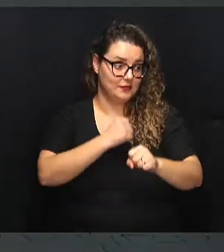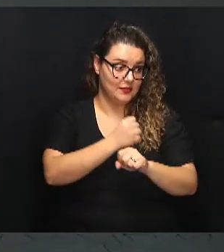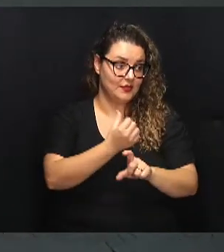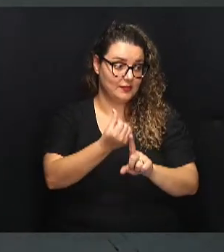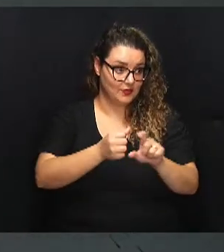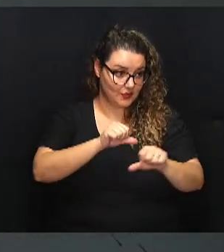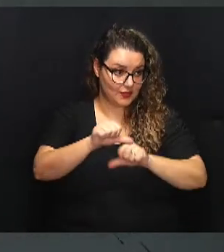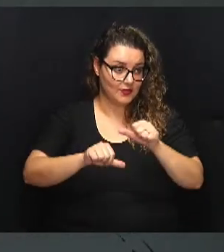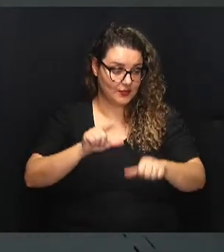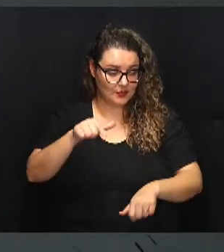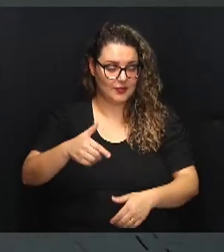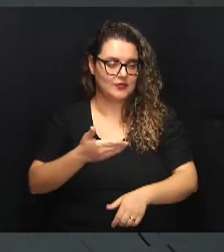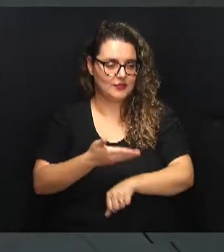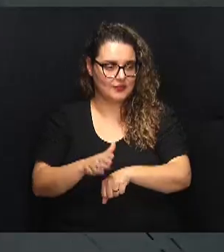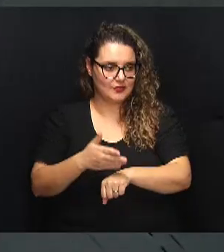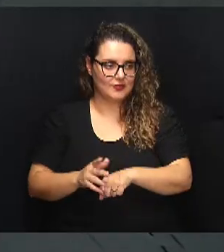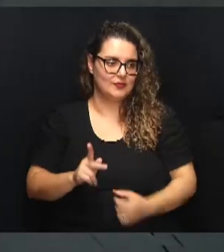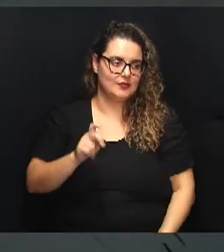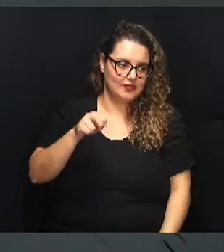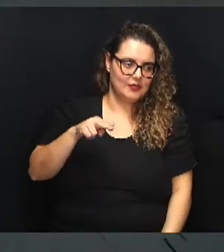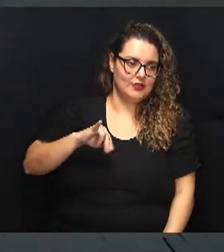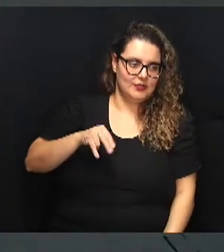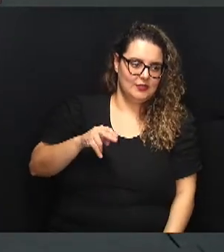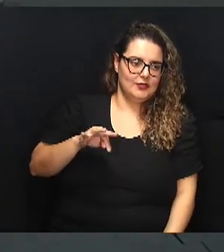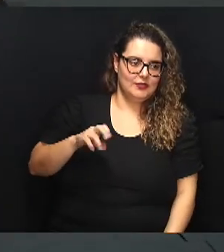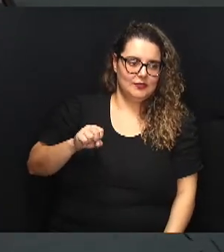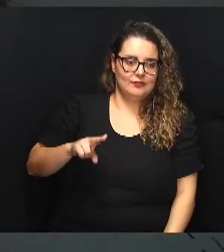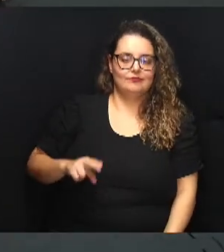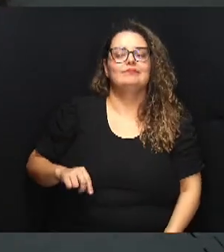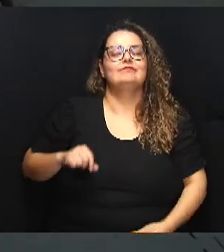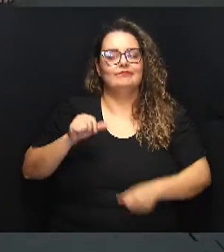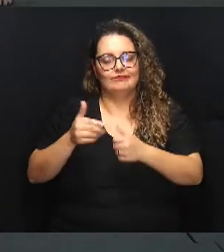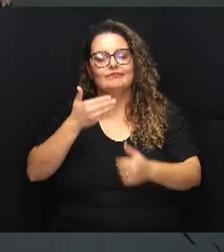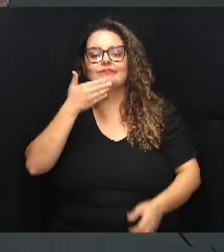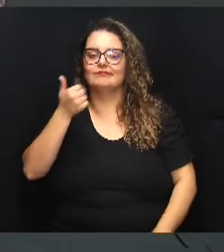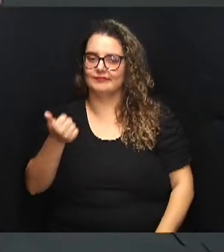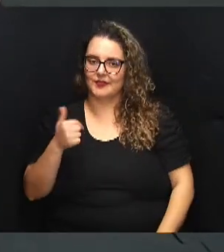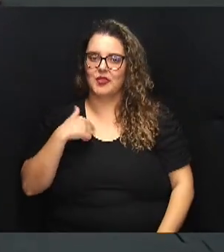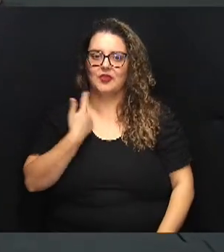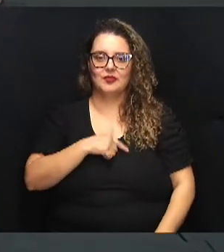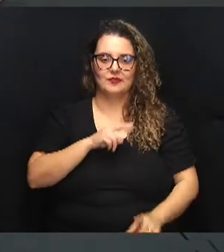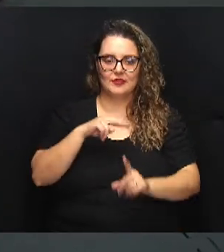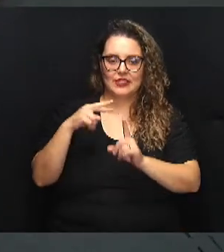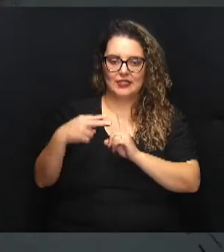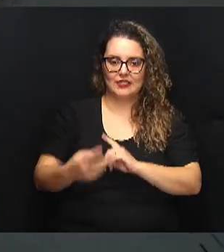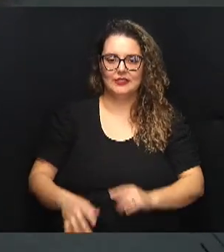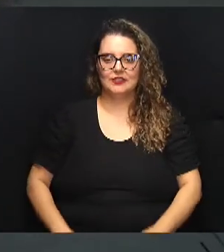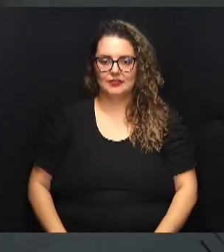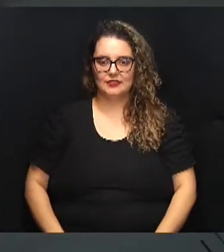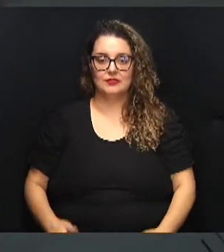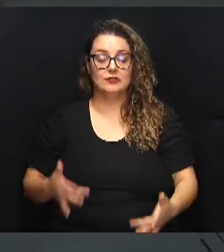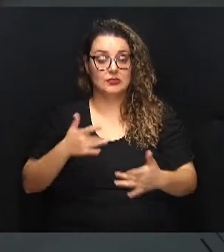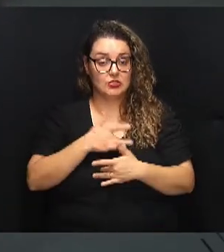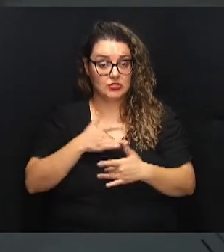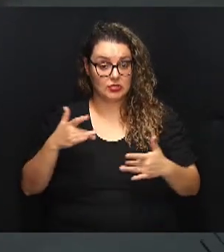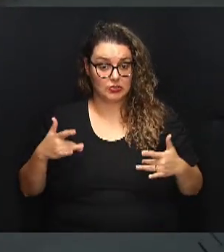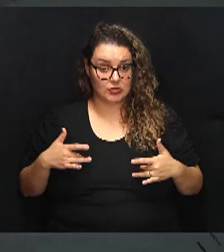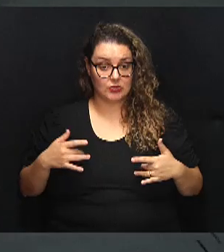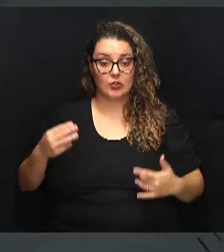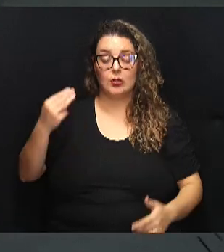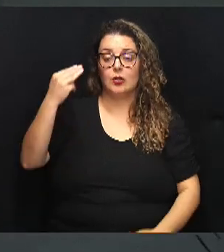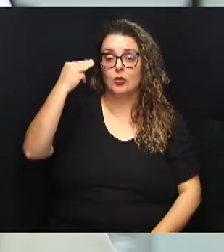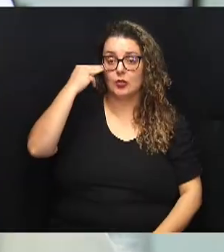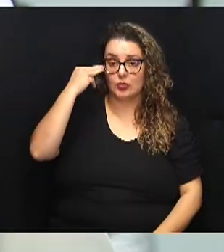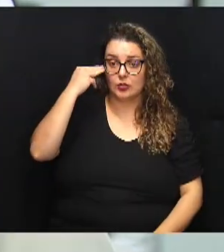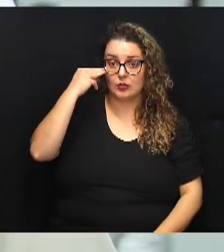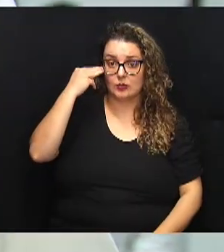começou a praticar o Kenjutsu? Mudou muito, melhorou muito no aspecto saúde mental,